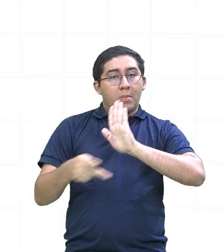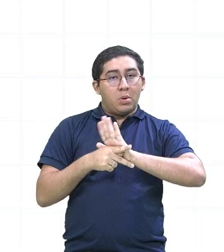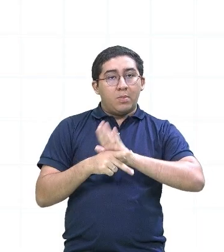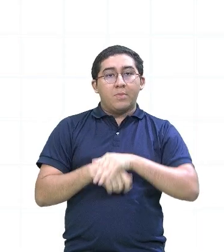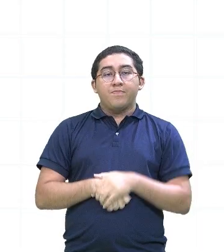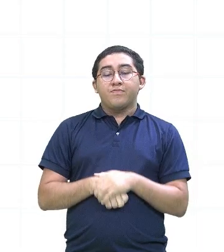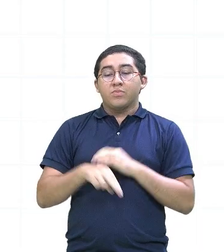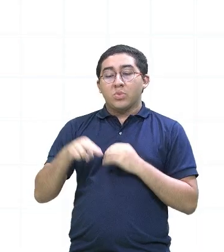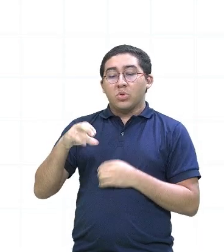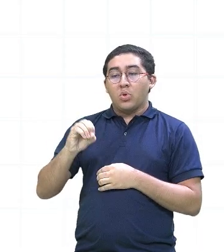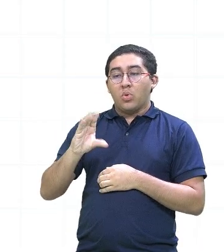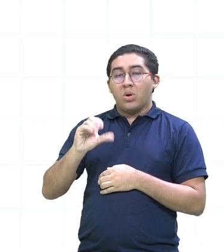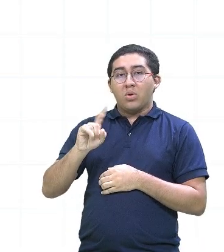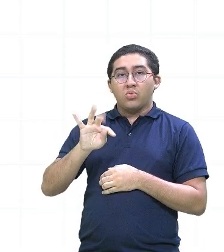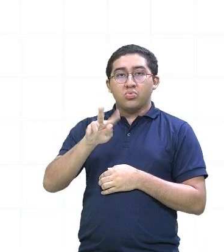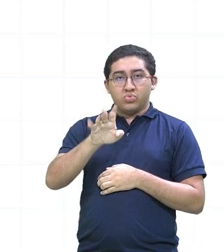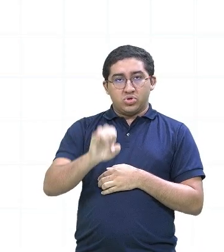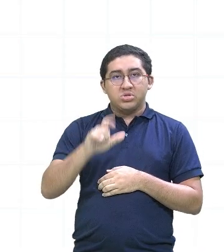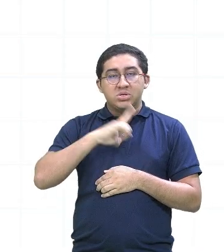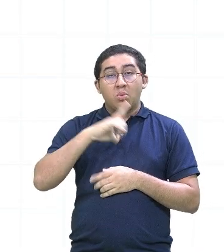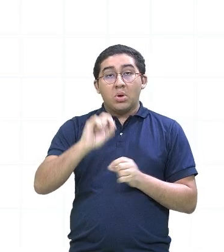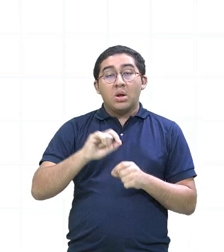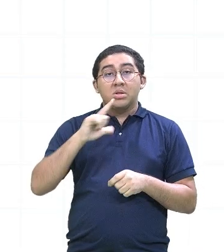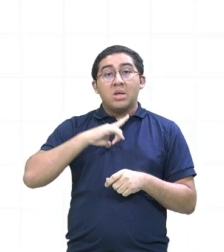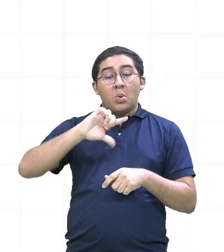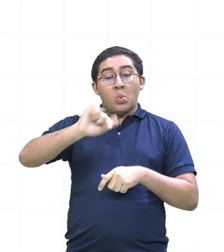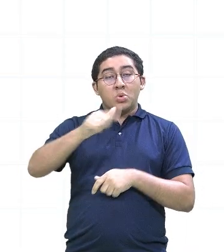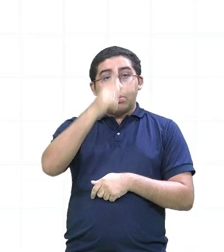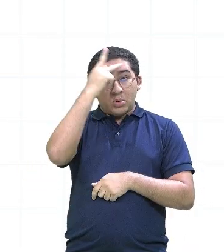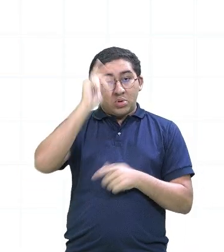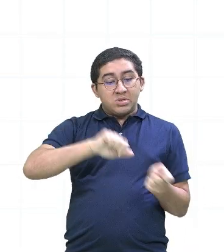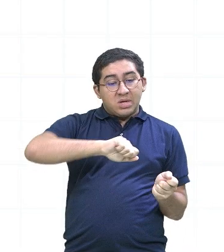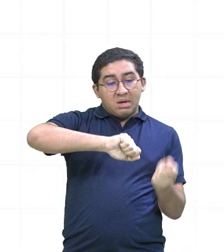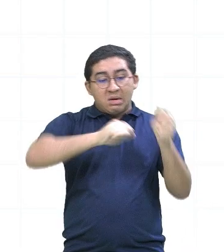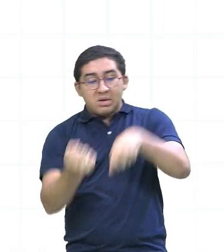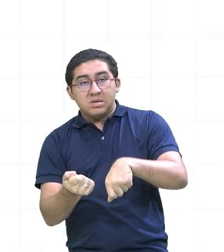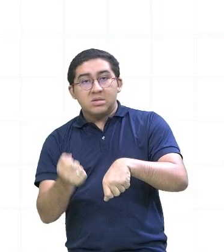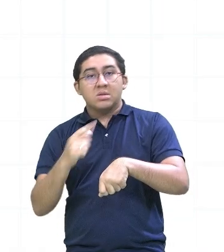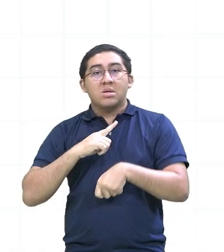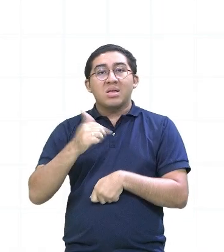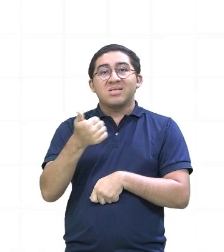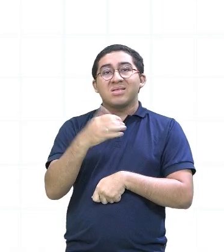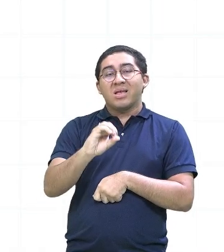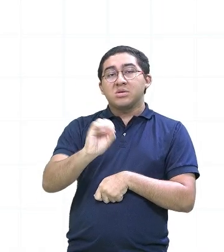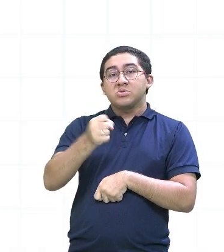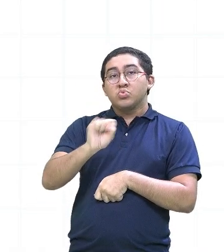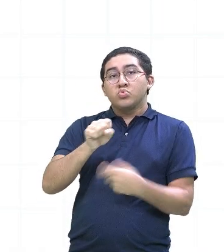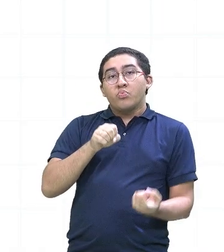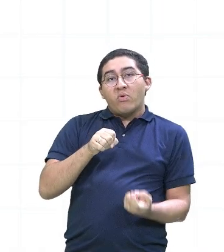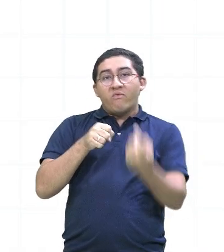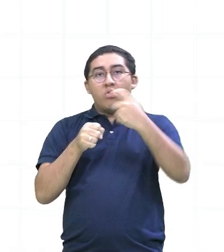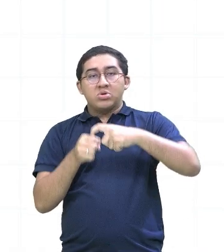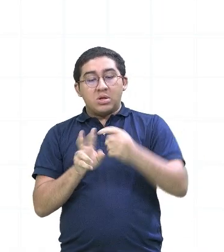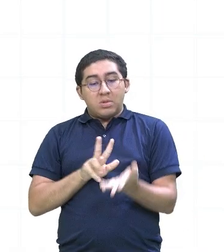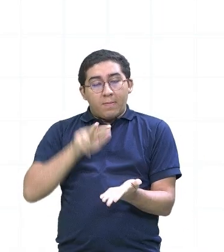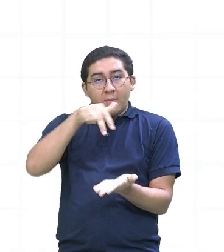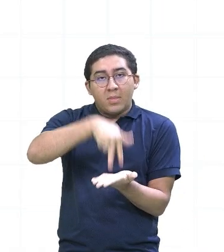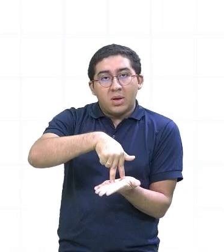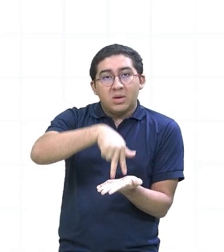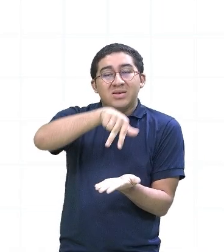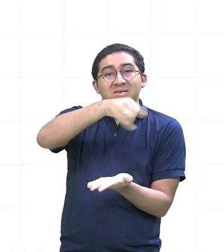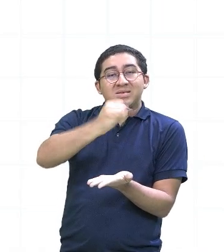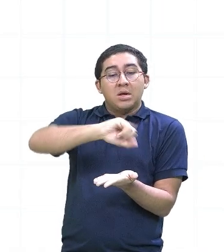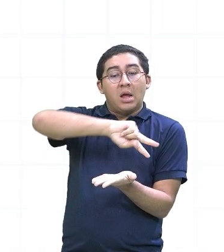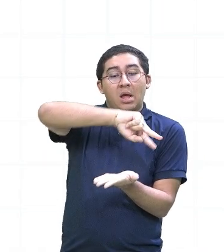nocautear, o atleta precisa derrubar o adversário, que tem 10 segundos para voltar ao combate. Se não voltar